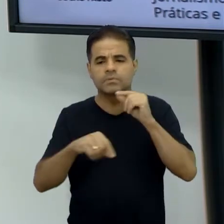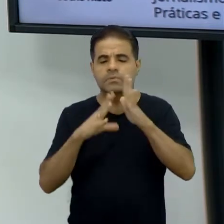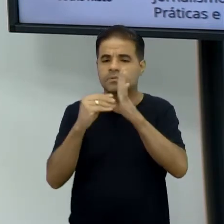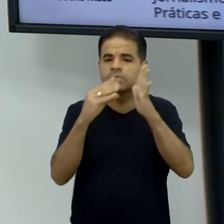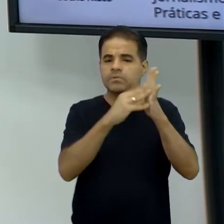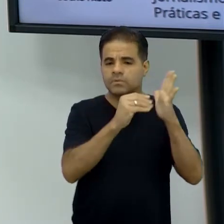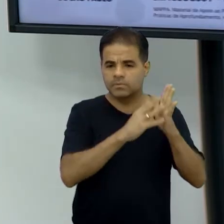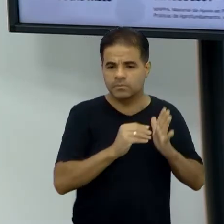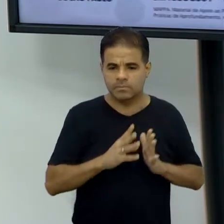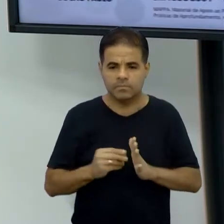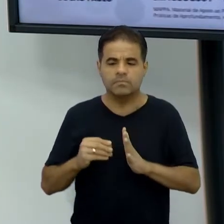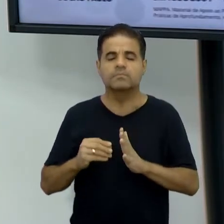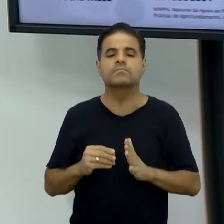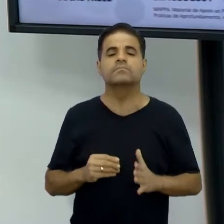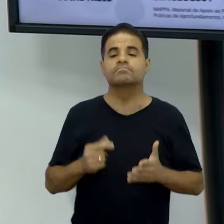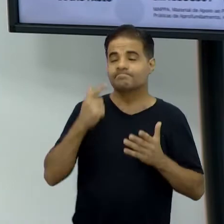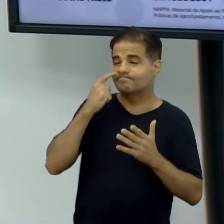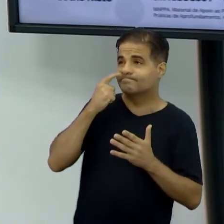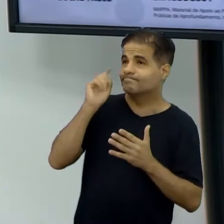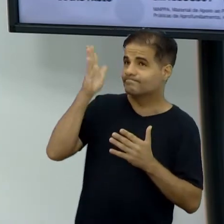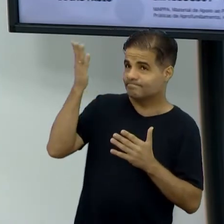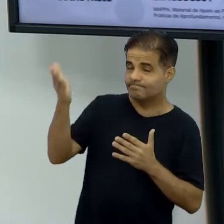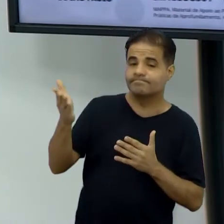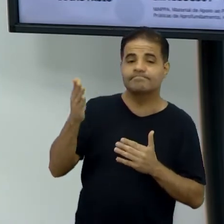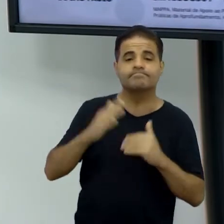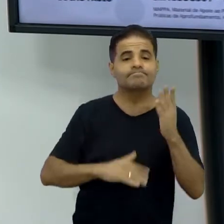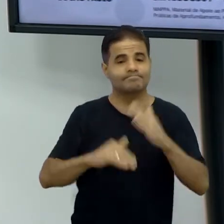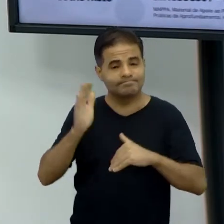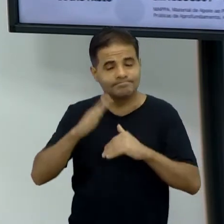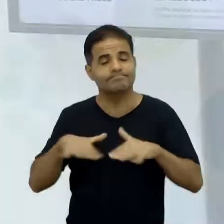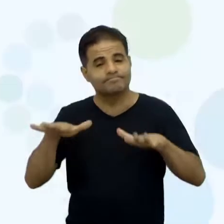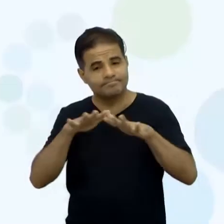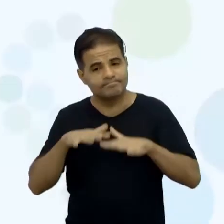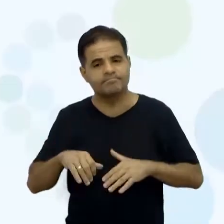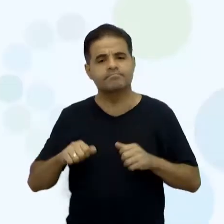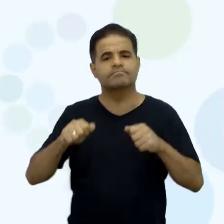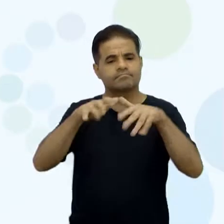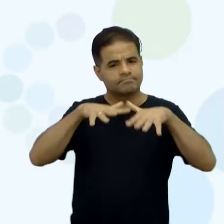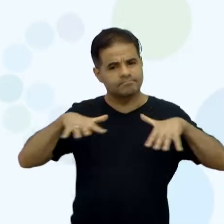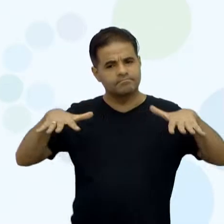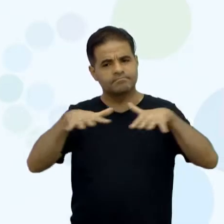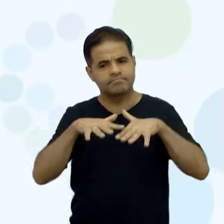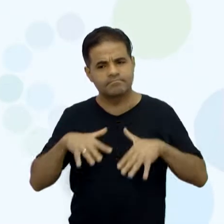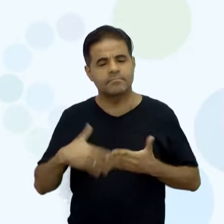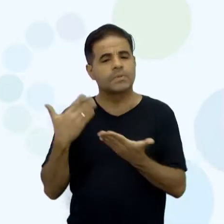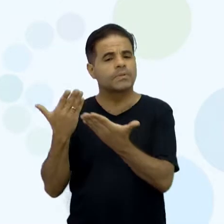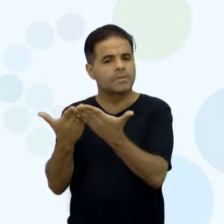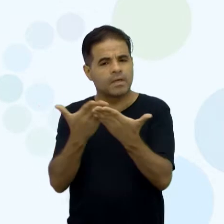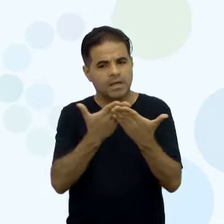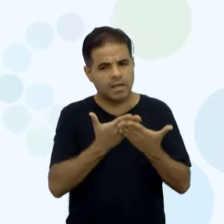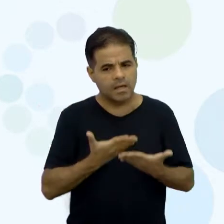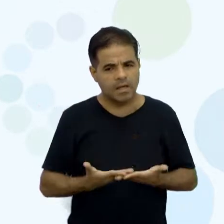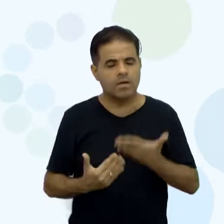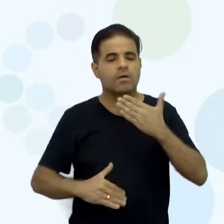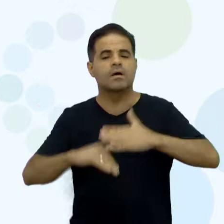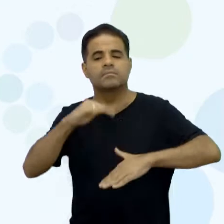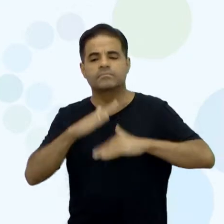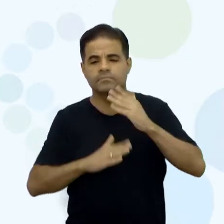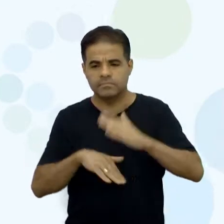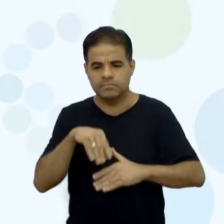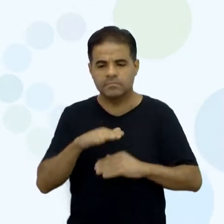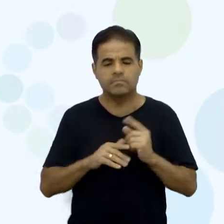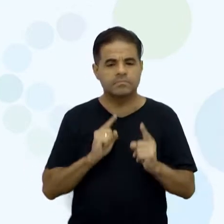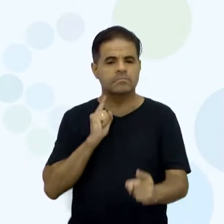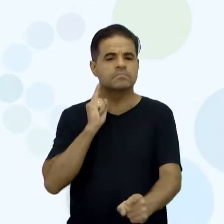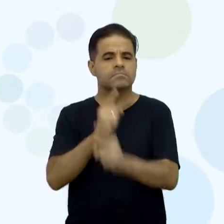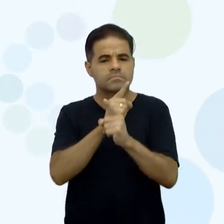modalidades. Então vamos lá, vamos aqui, nós temos habilidades que norteiam aí as nossas aulas, habilidades que encontramos